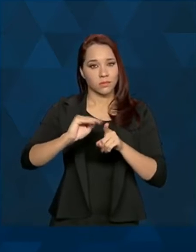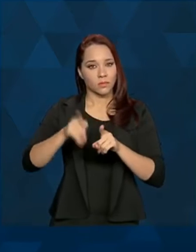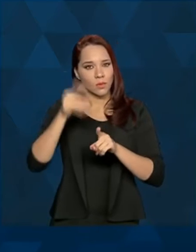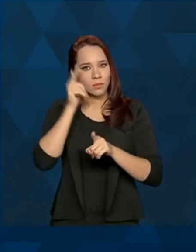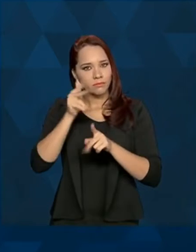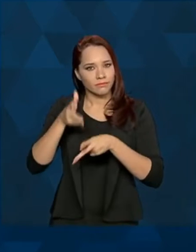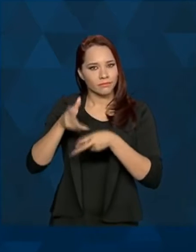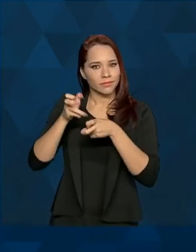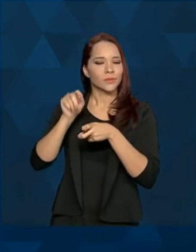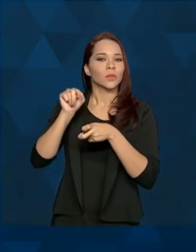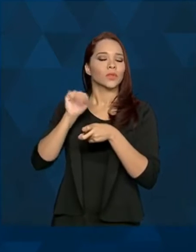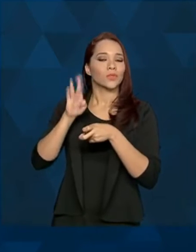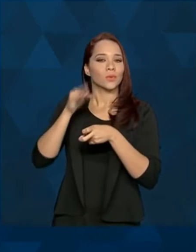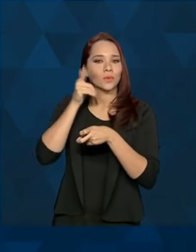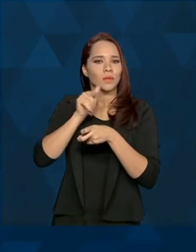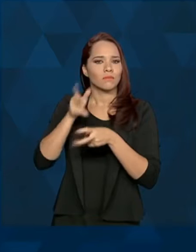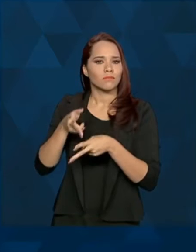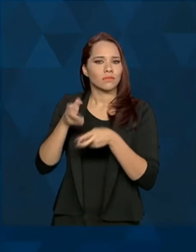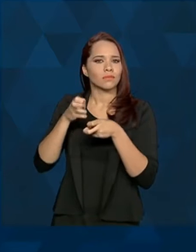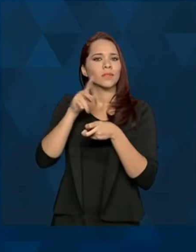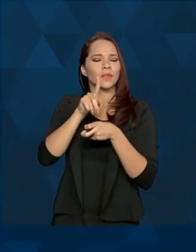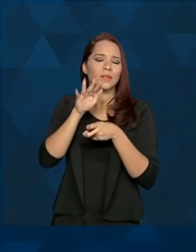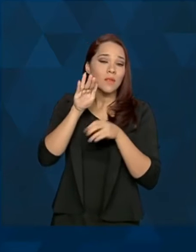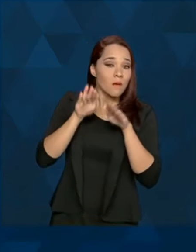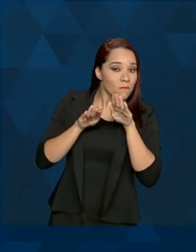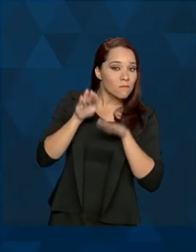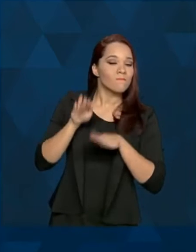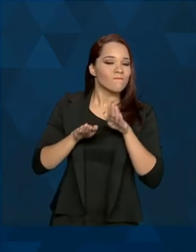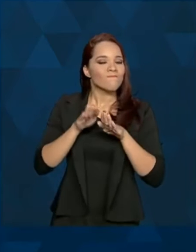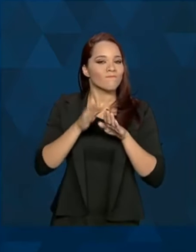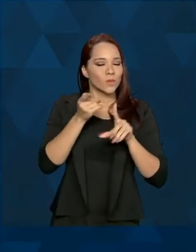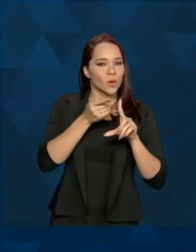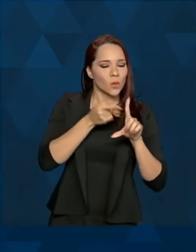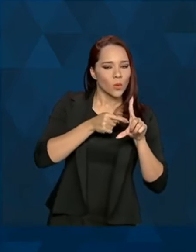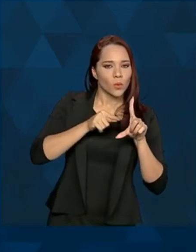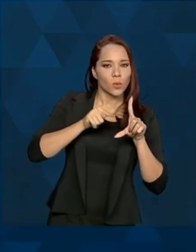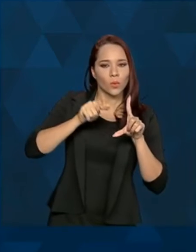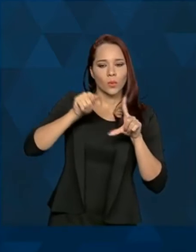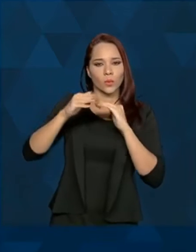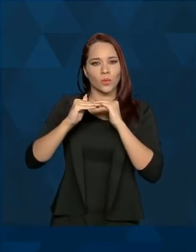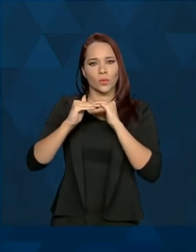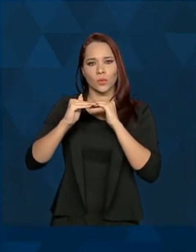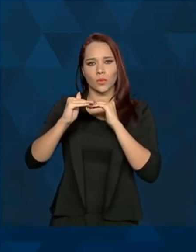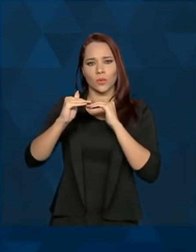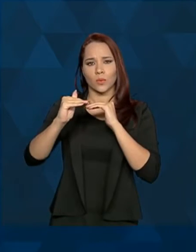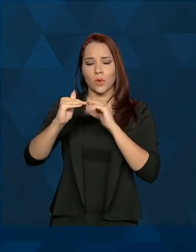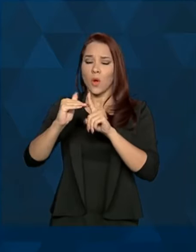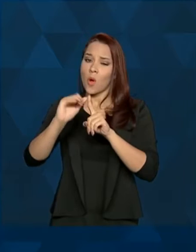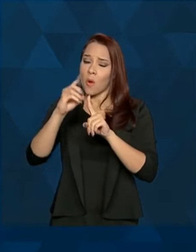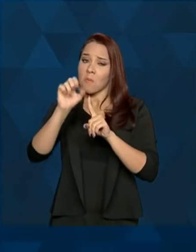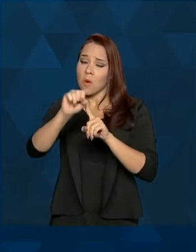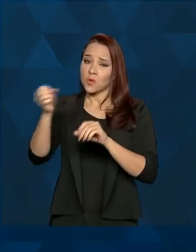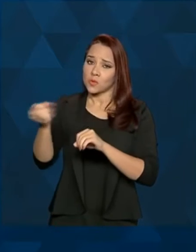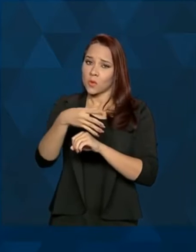consegue perceber que estamos talvez entrando efetivamente em um platô de novos casos.